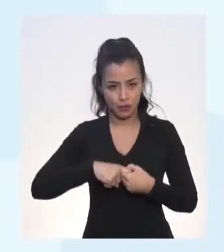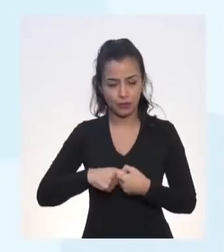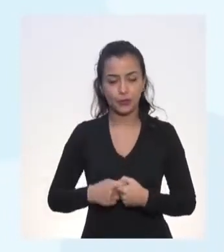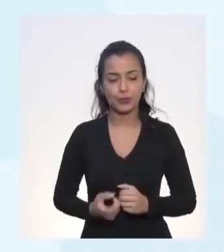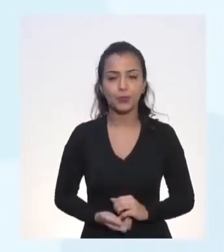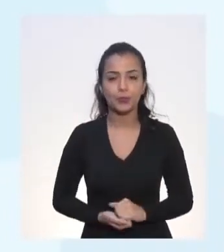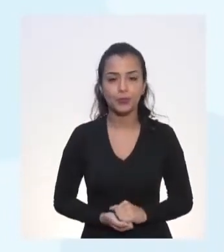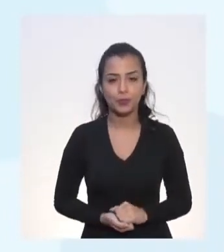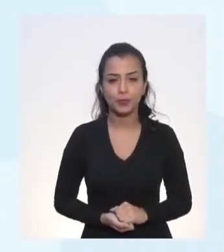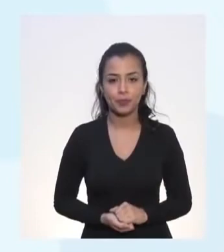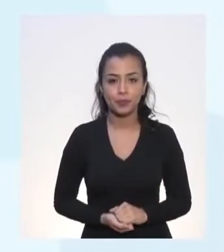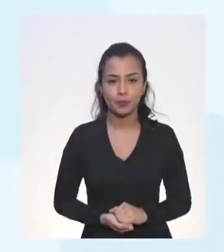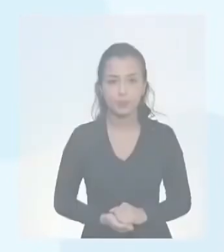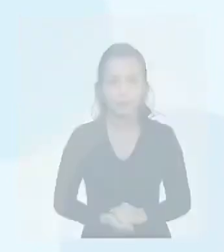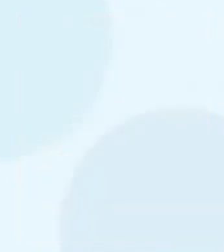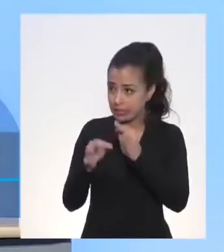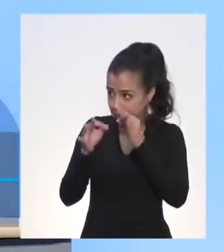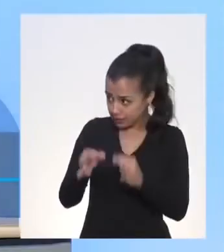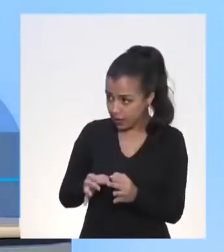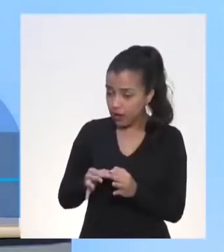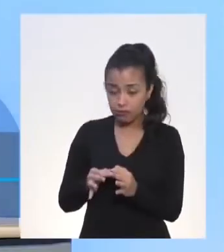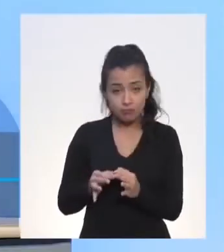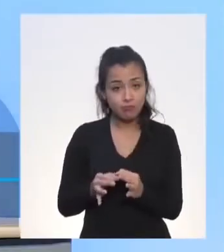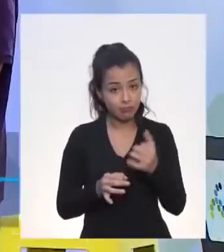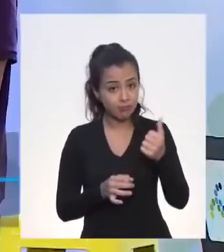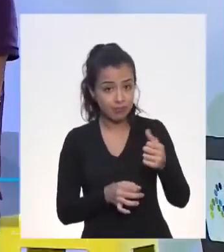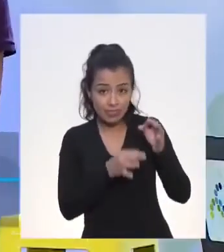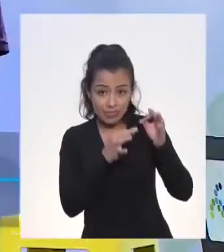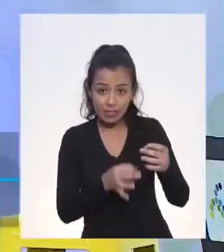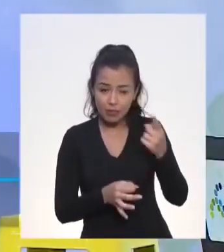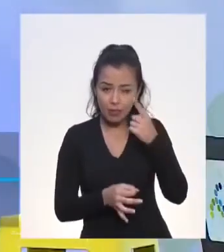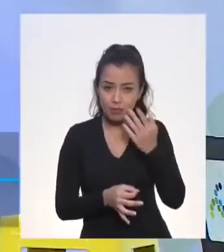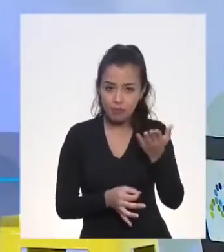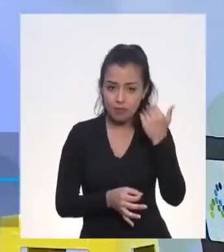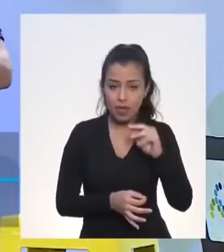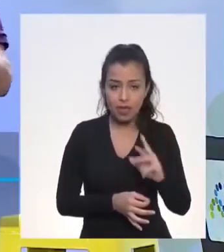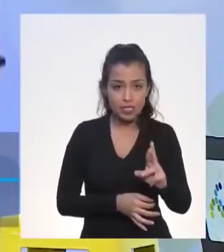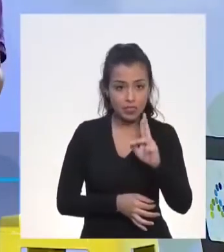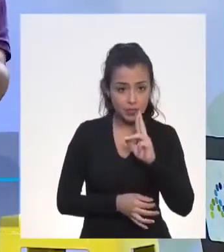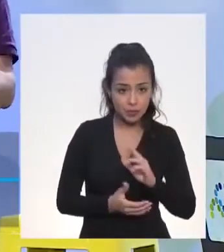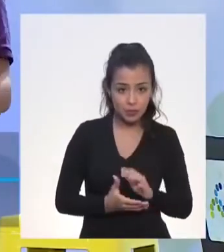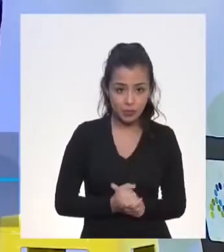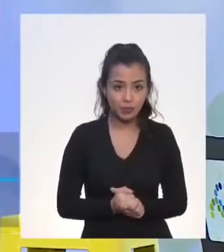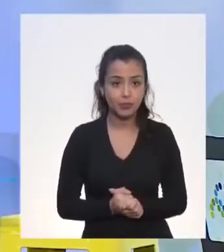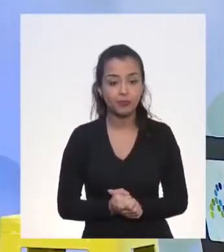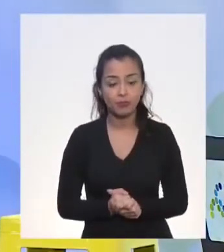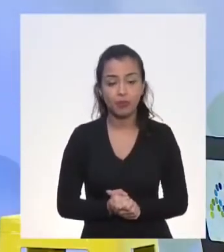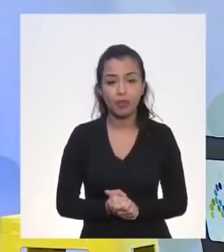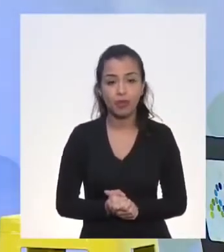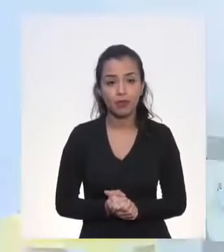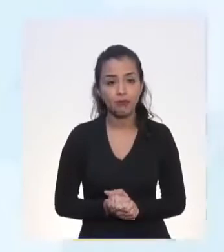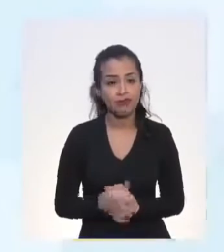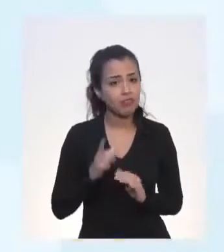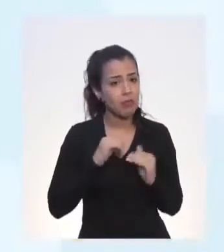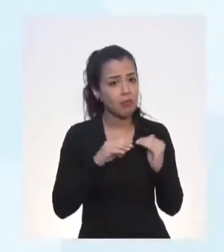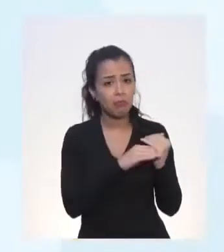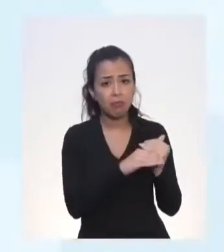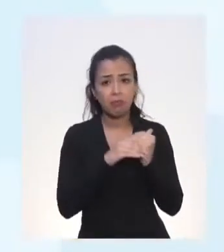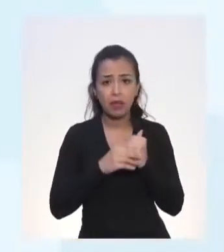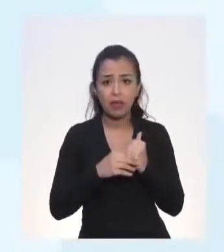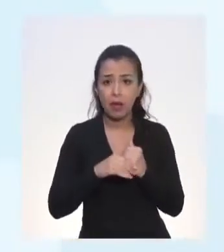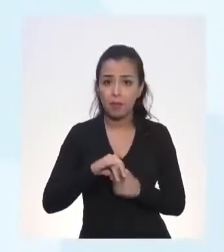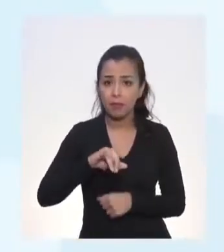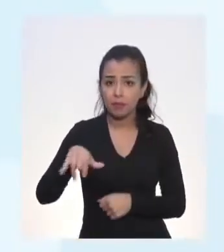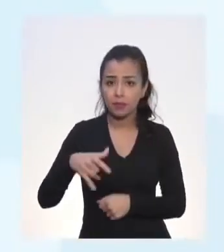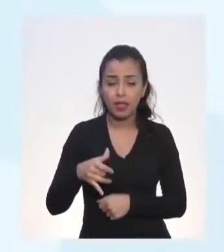Até já. Vamos subir a resposta? Muito bom. A primeira que eu coloquei realmente, quase que uma unanimidade, eu peguei a dica da